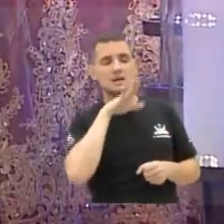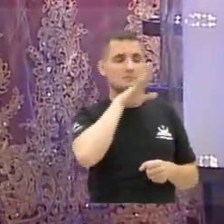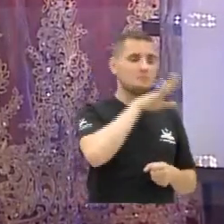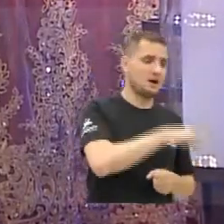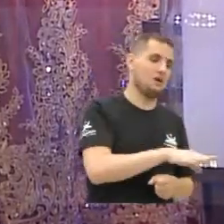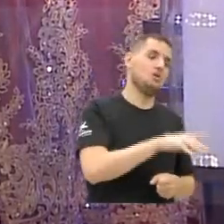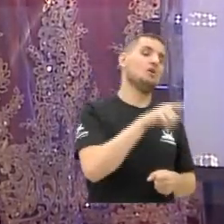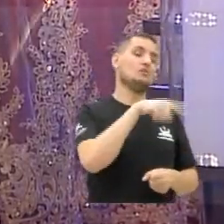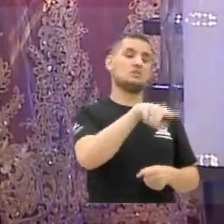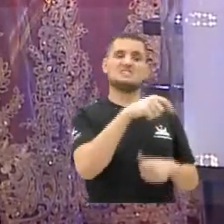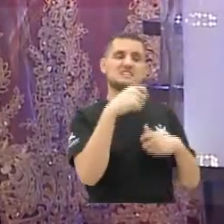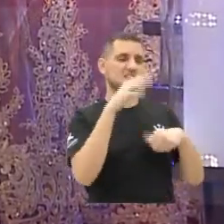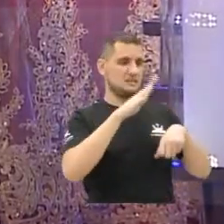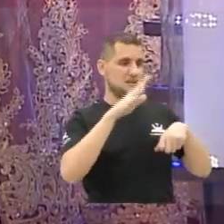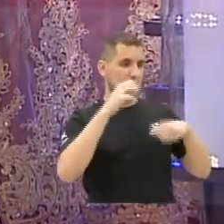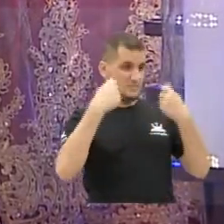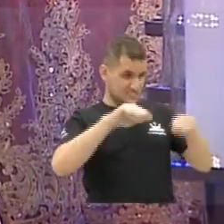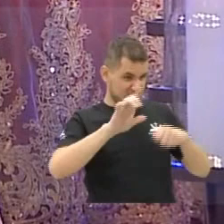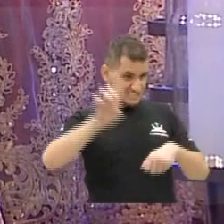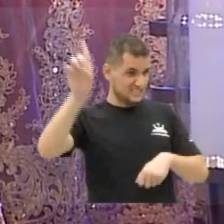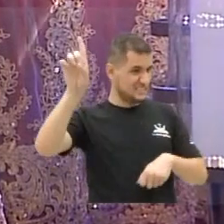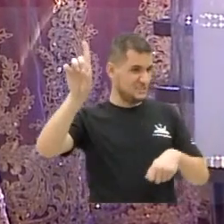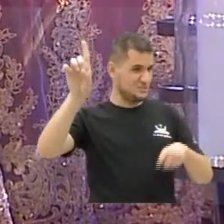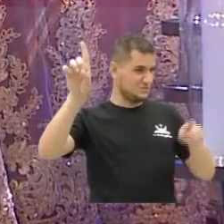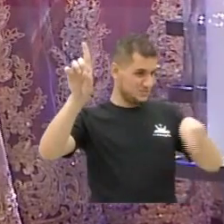não precisam de Deus.